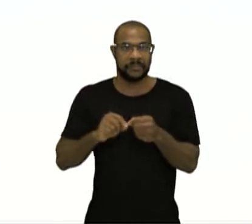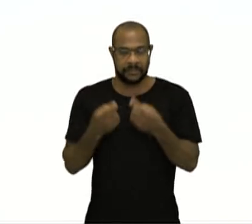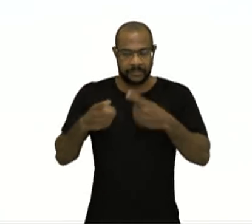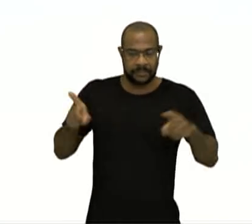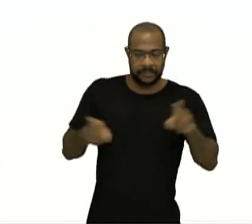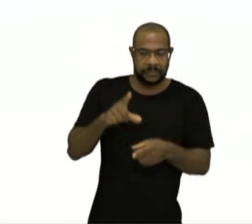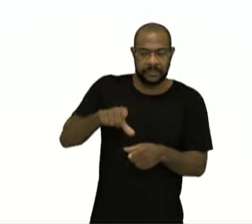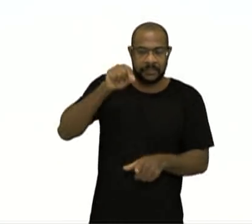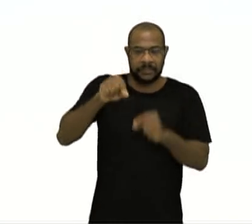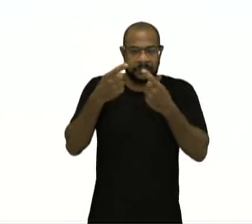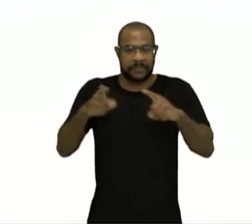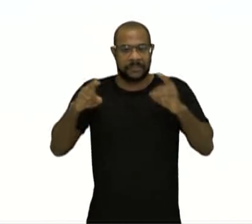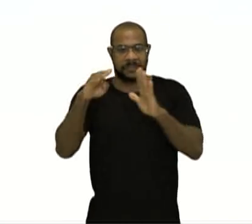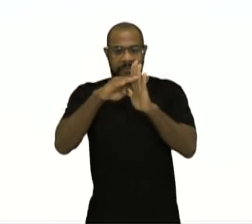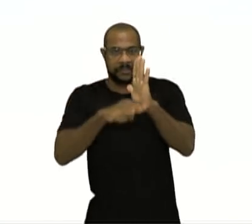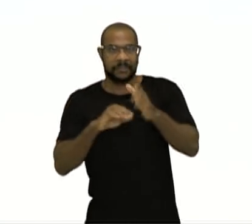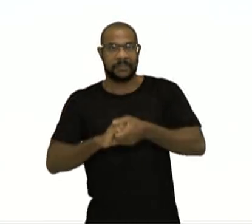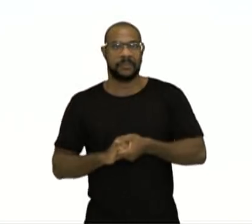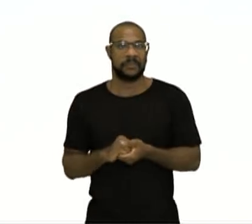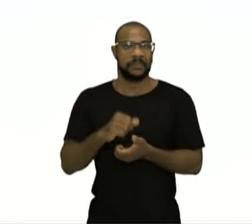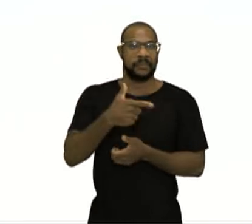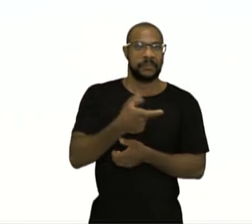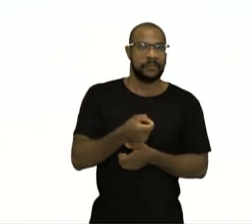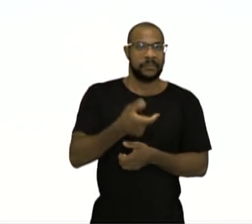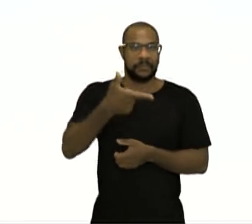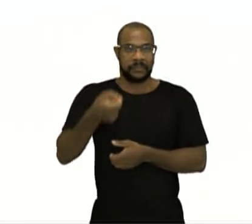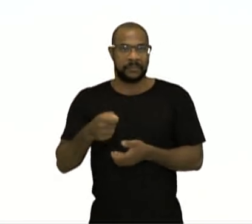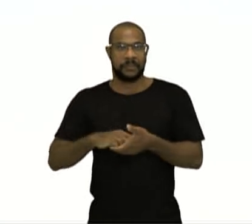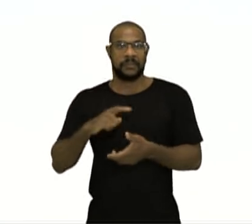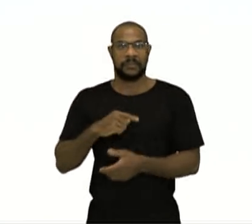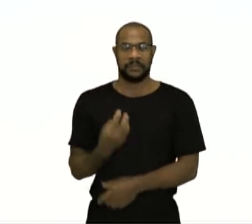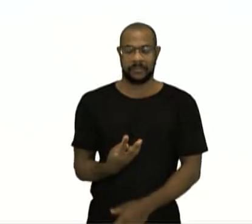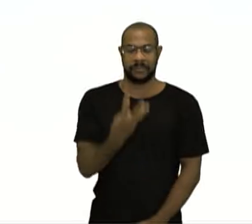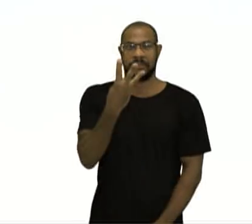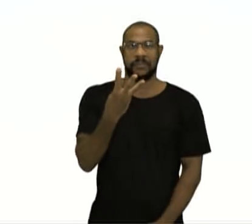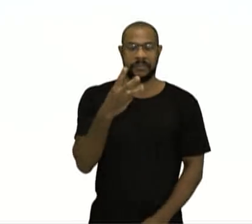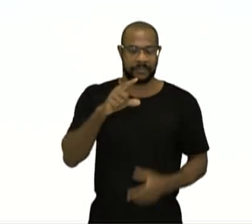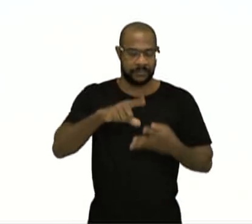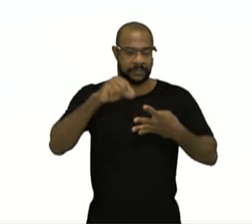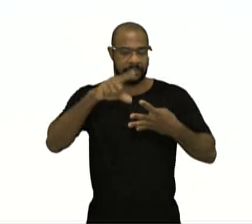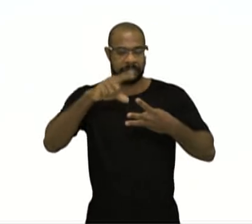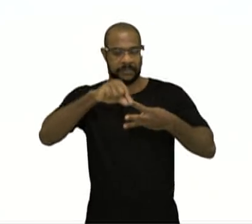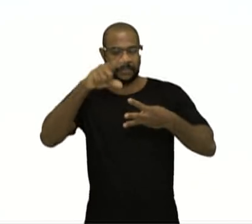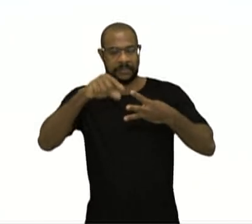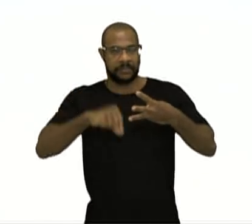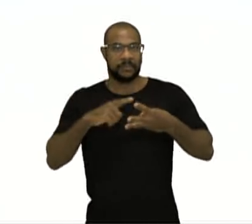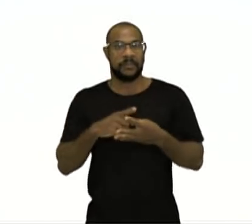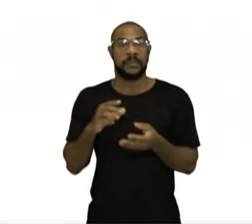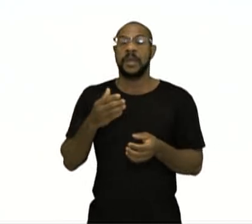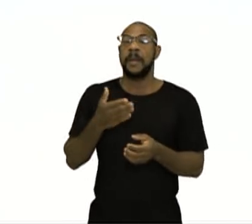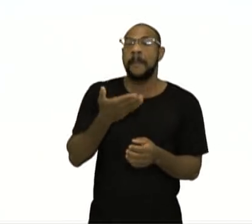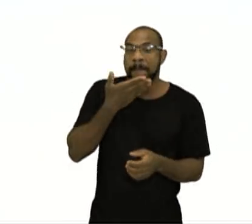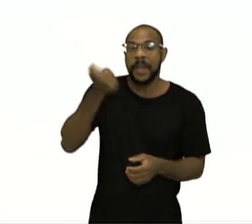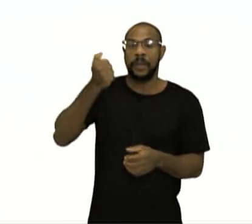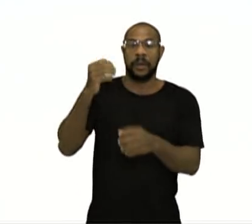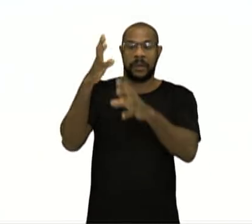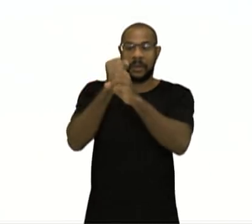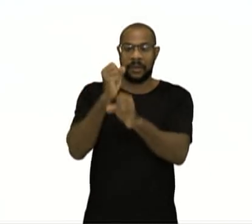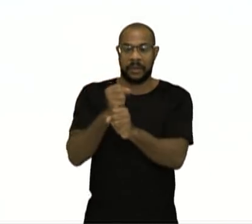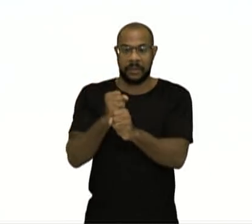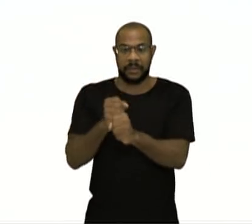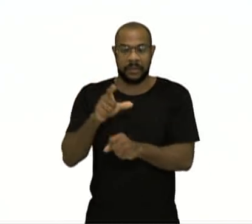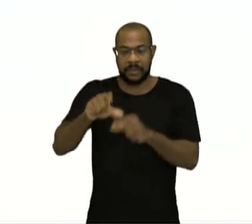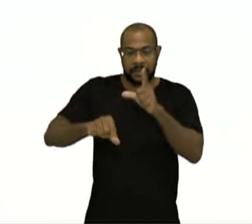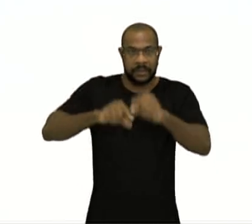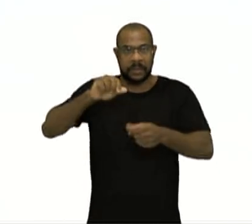de 2020. Haviam 3 opções e o melhor samba seria escolhido por um sistema de pontuação, onde